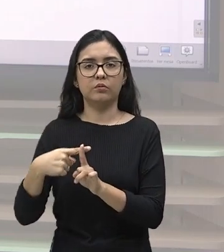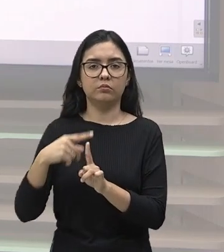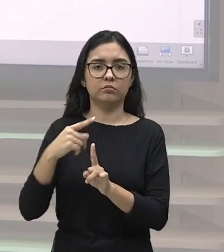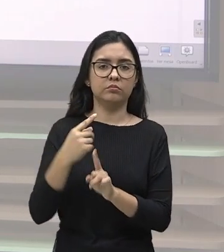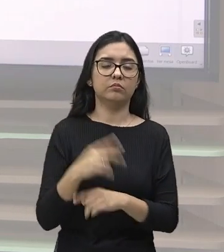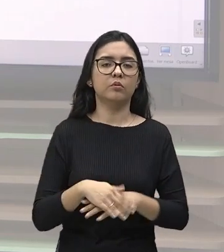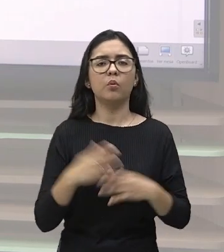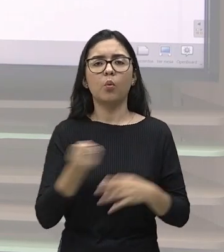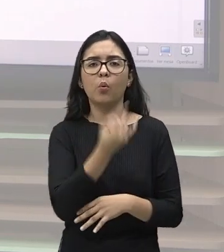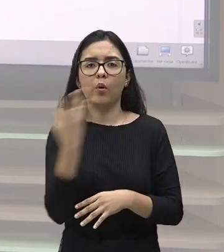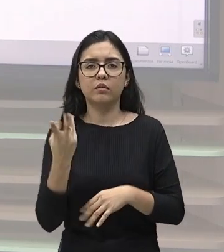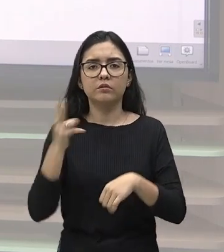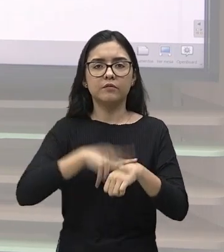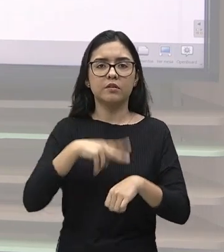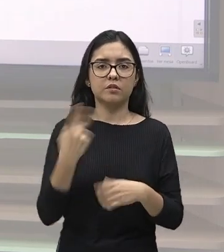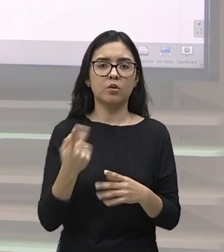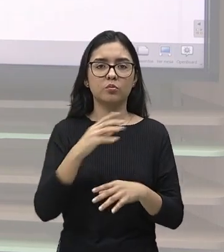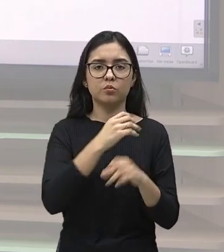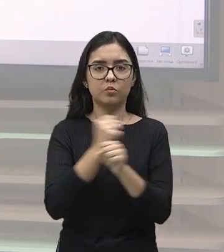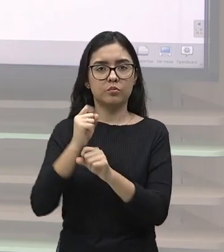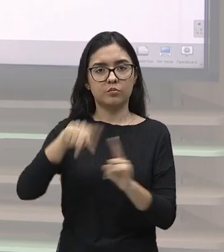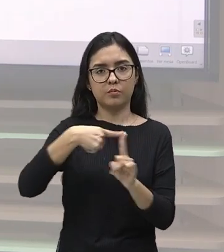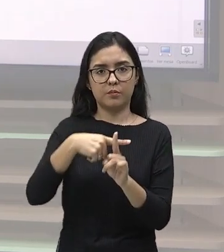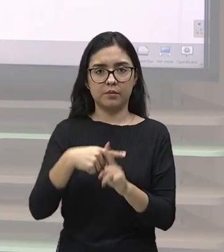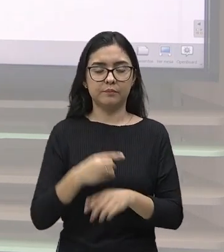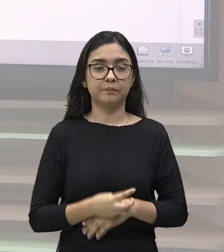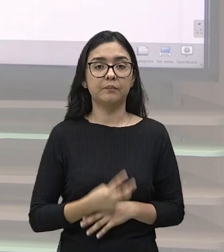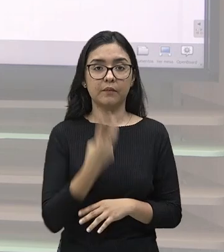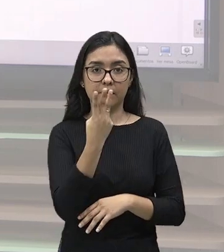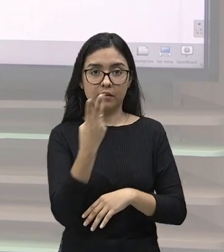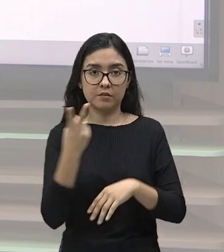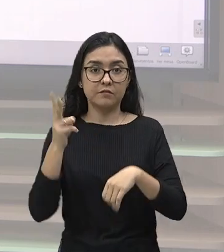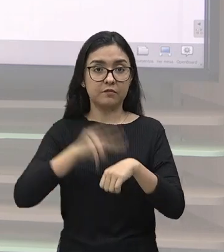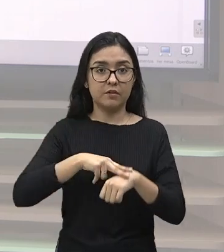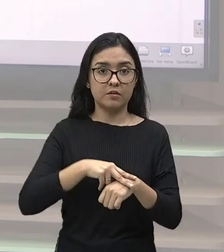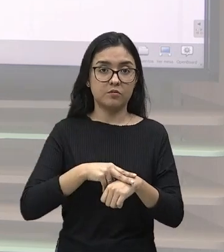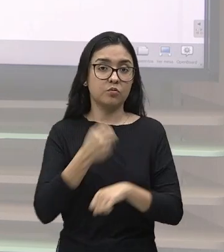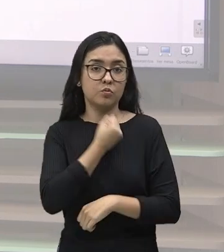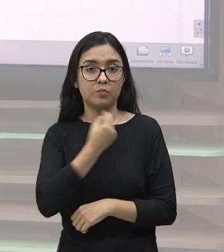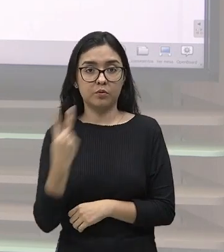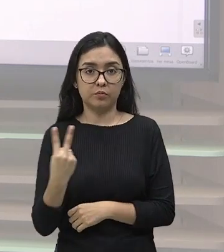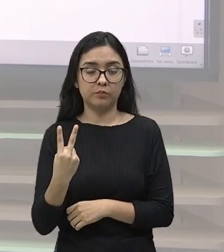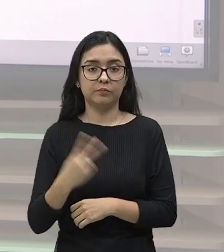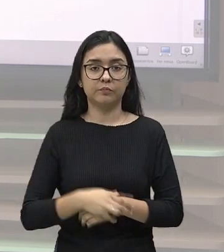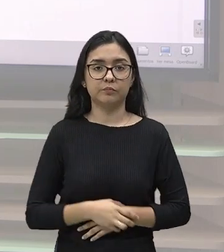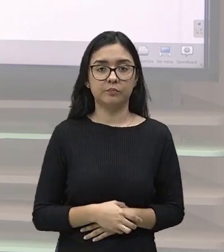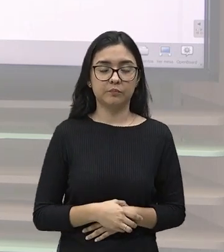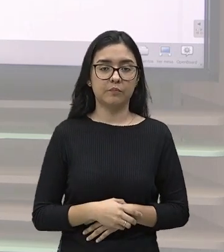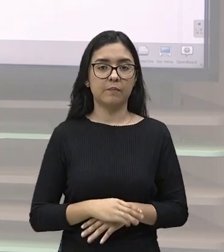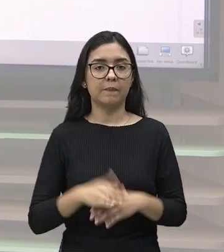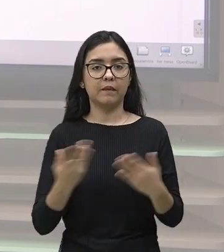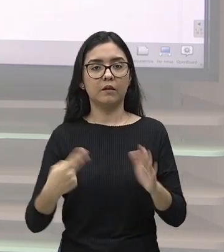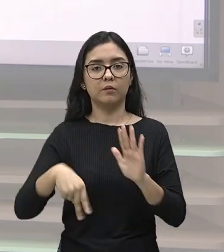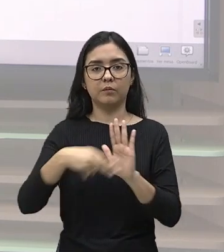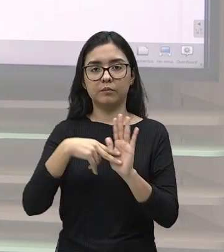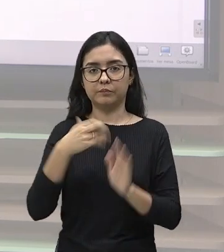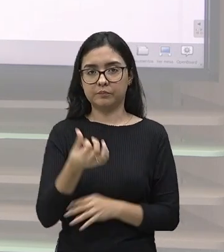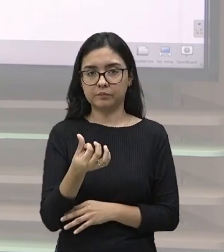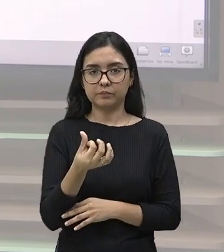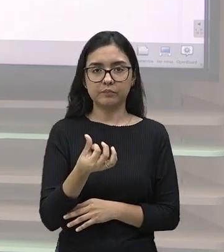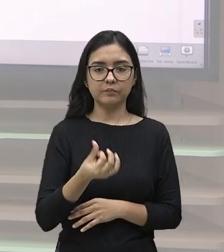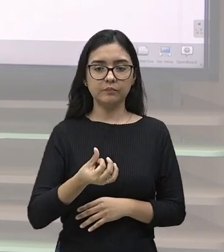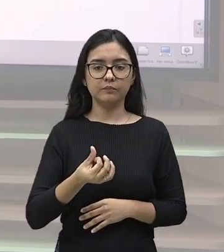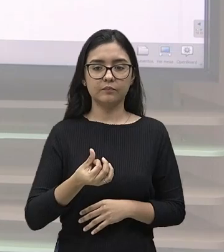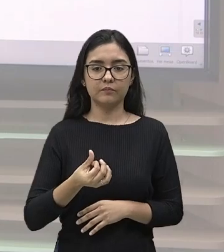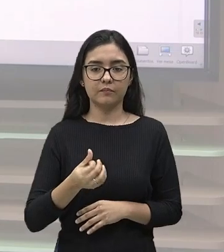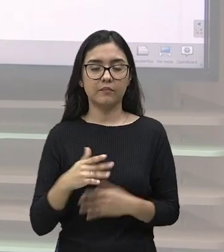somei quantas vezes o 2? 3 vezes o 2. Já dá a ideia da multiplicação. É 3 vezes 2, que é igual a 6. Se